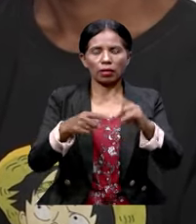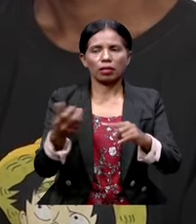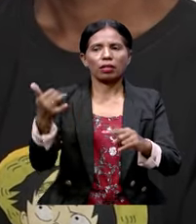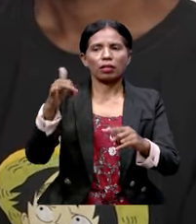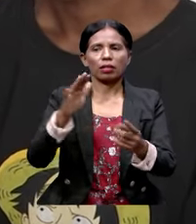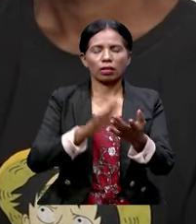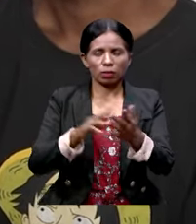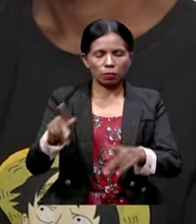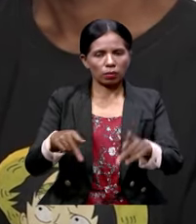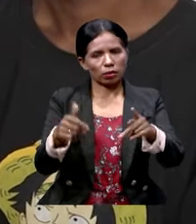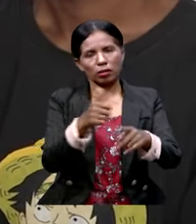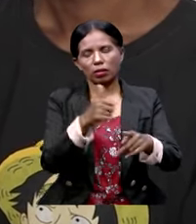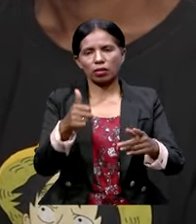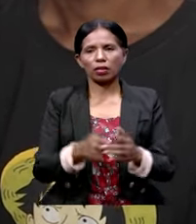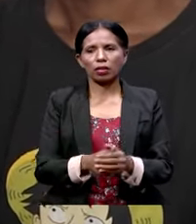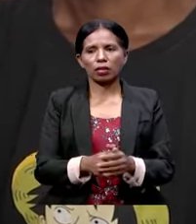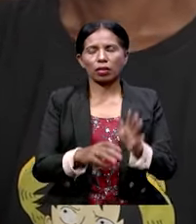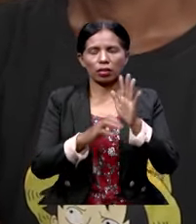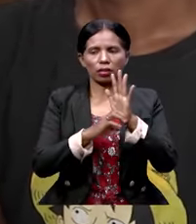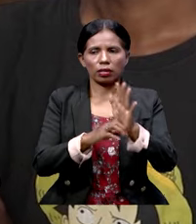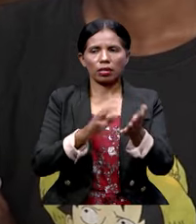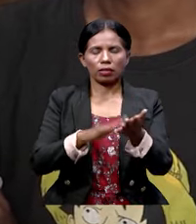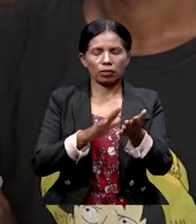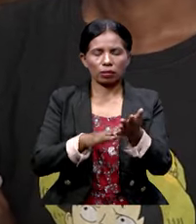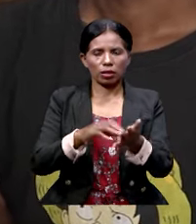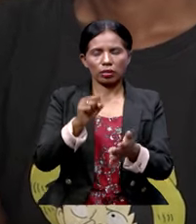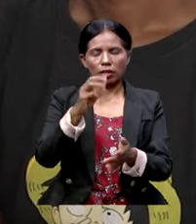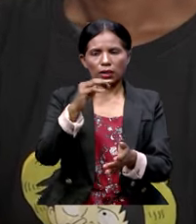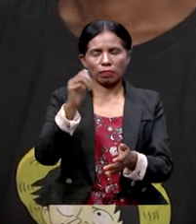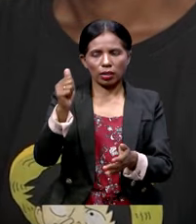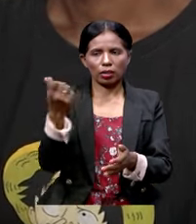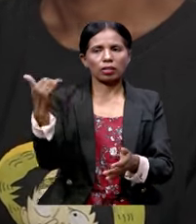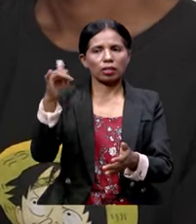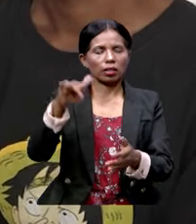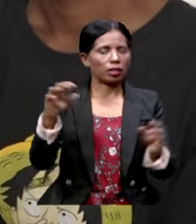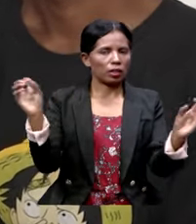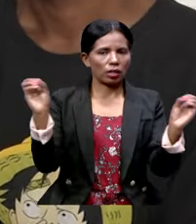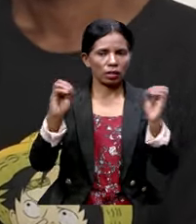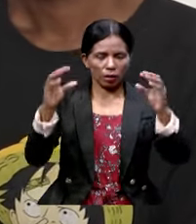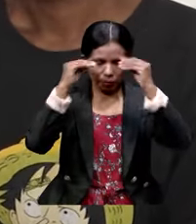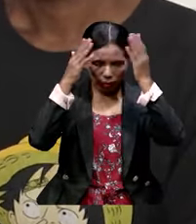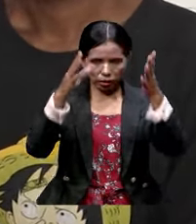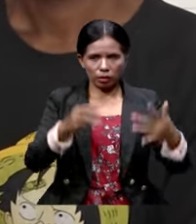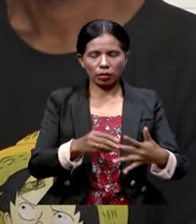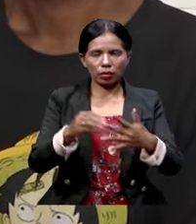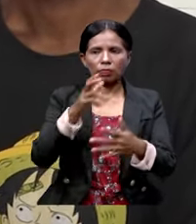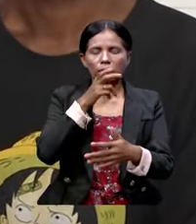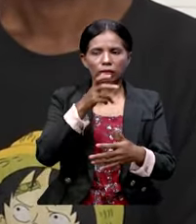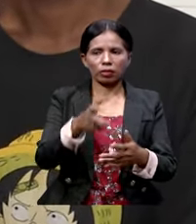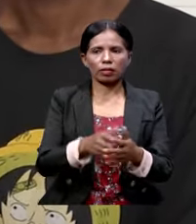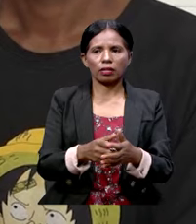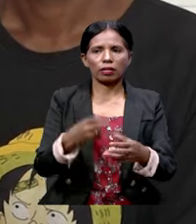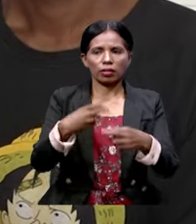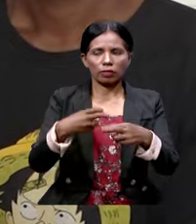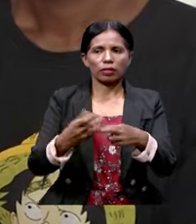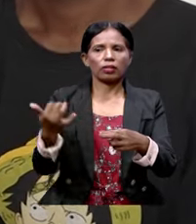o escola pública Cercelo, por exemplo, nessa escola secundária geral, se não é bem, lá ia professor específico da portuguesa, então difícil